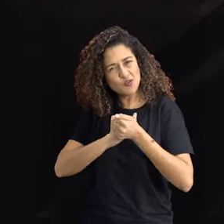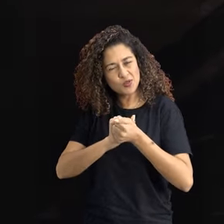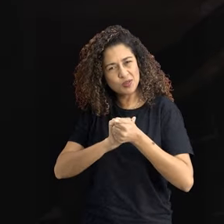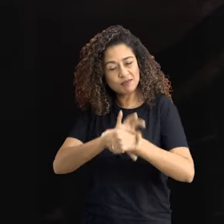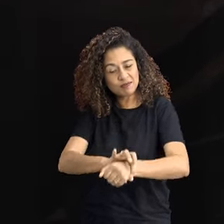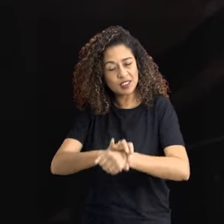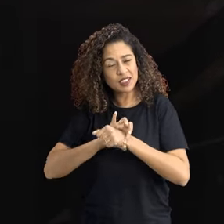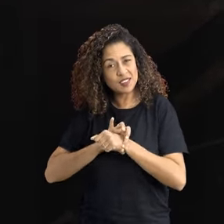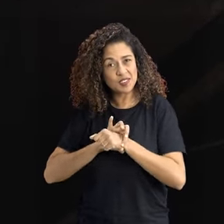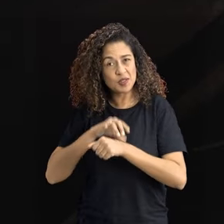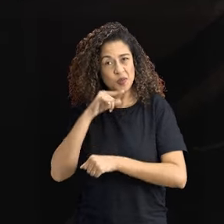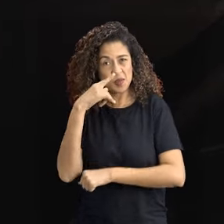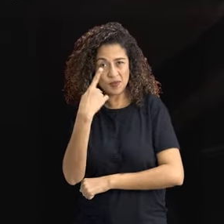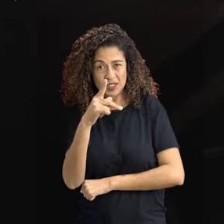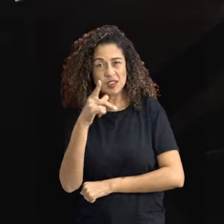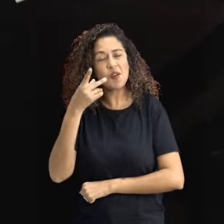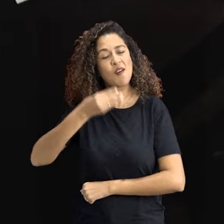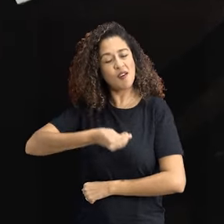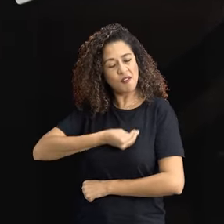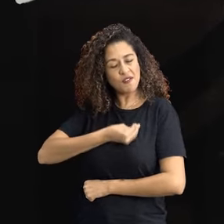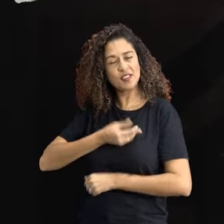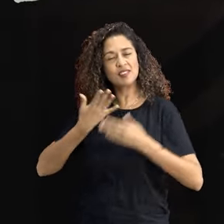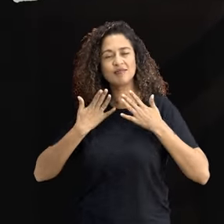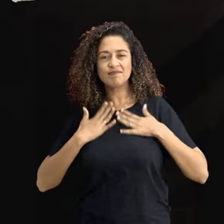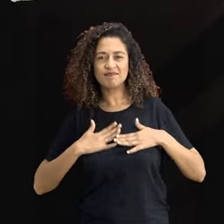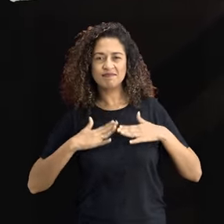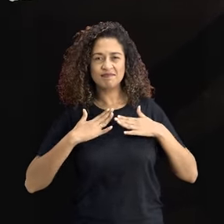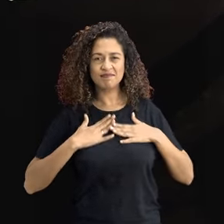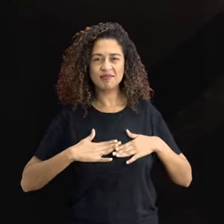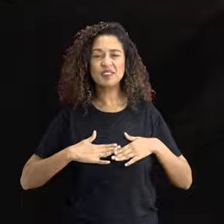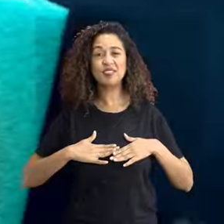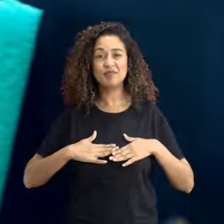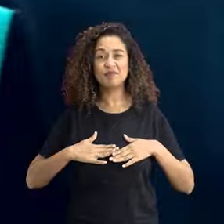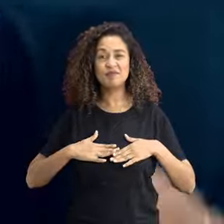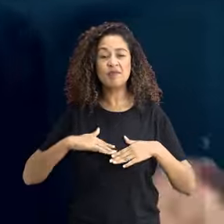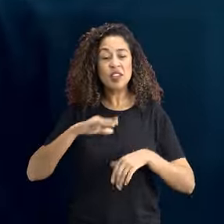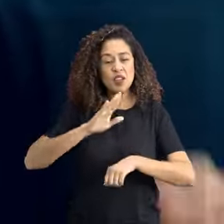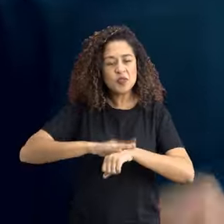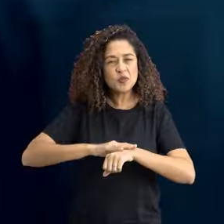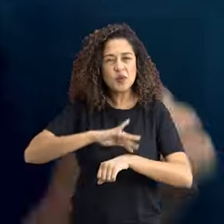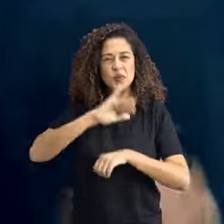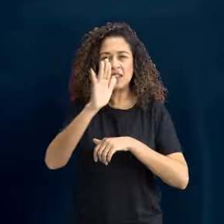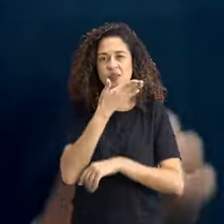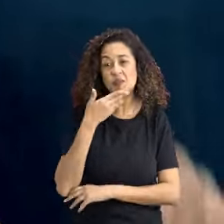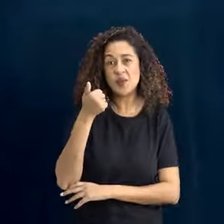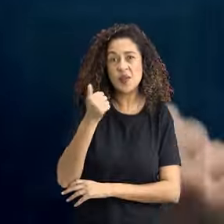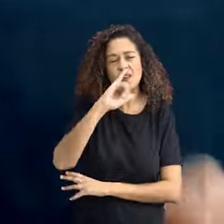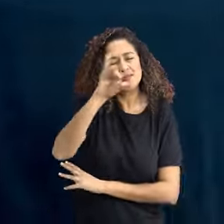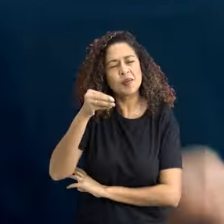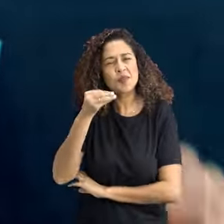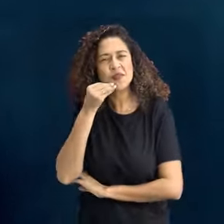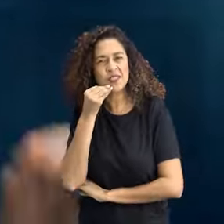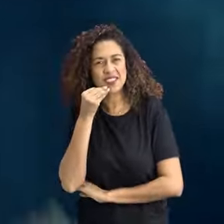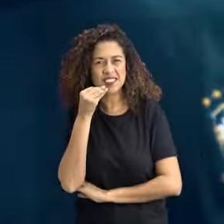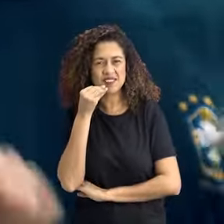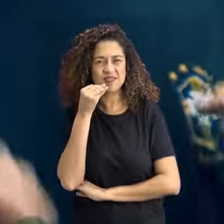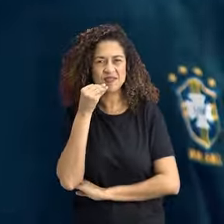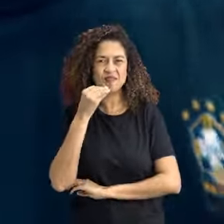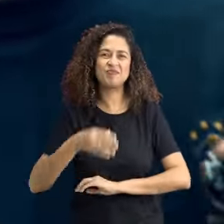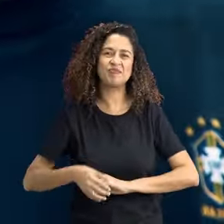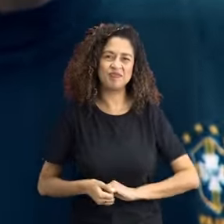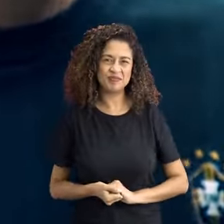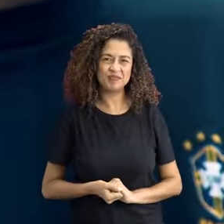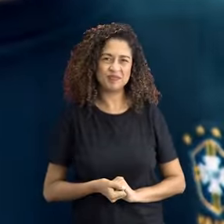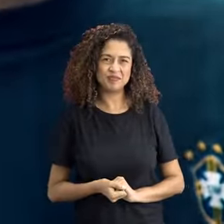Está ali garantindo segurança para que você possa viver tranquilo e aproveitar ainda mais os melhores